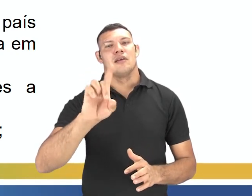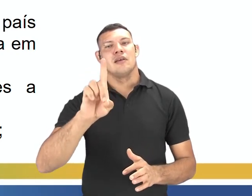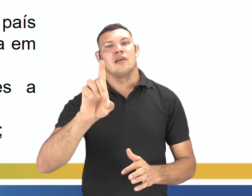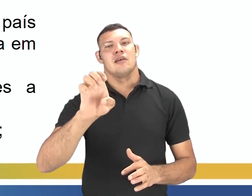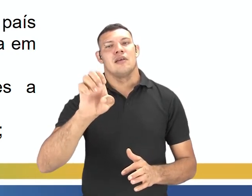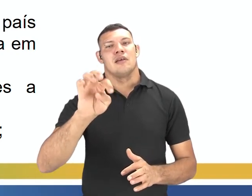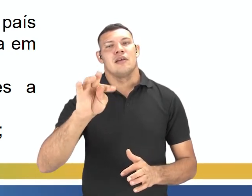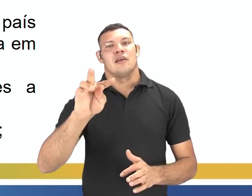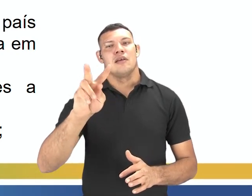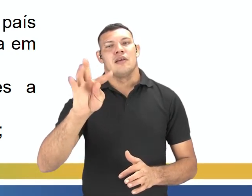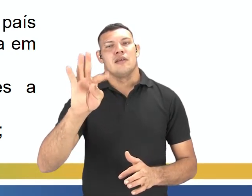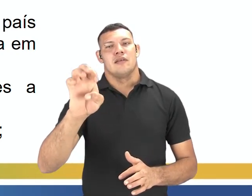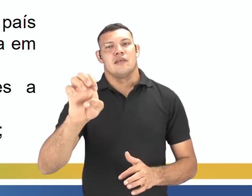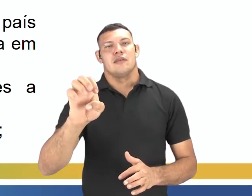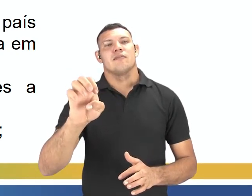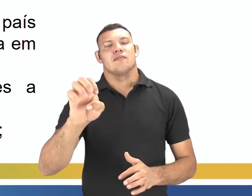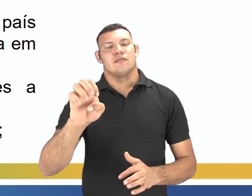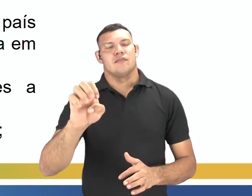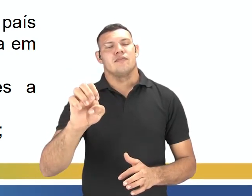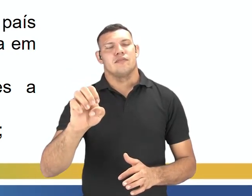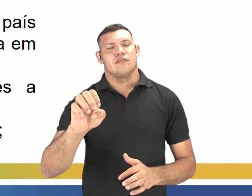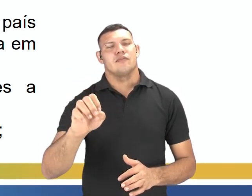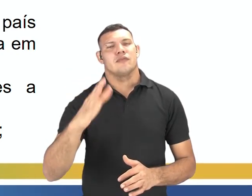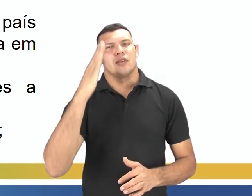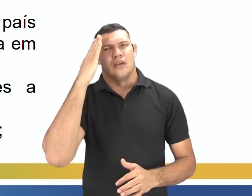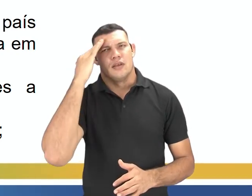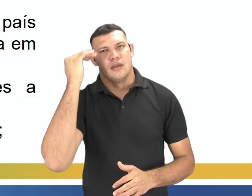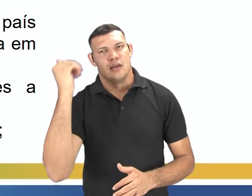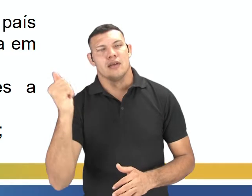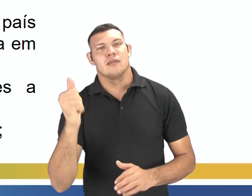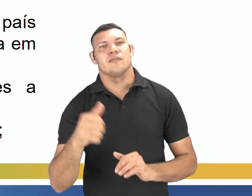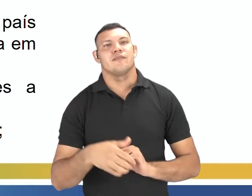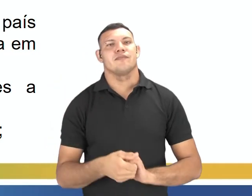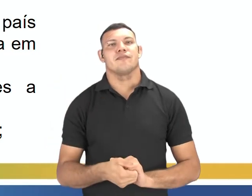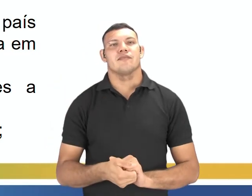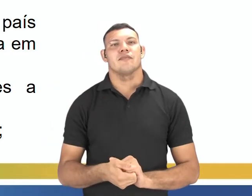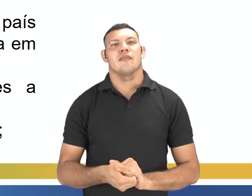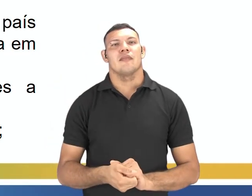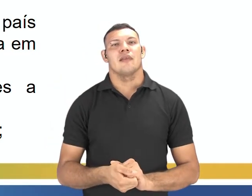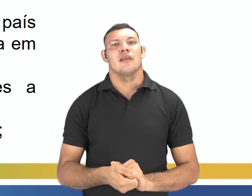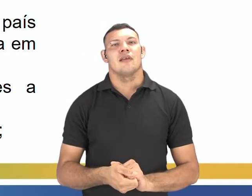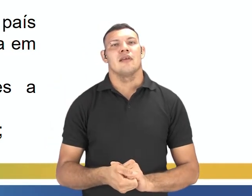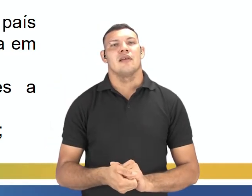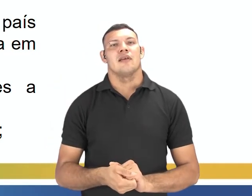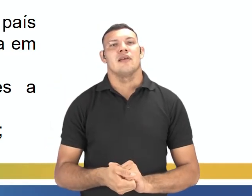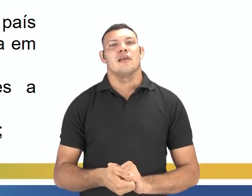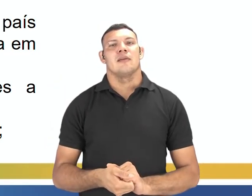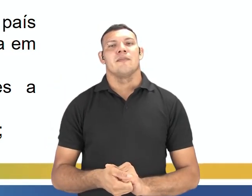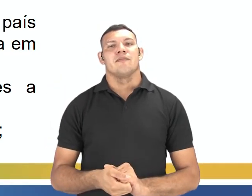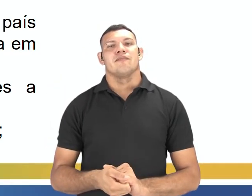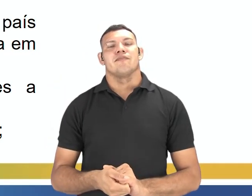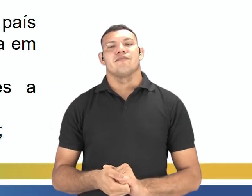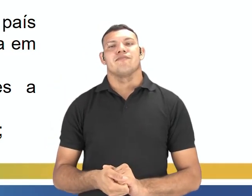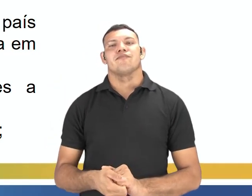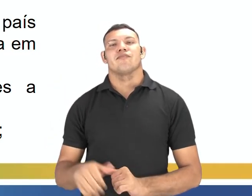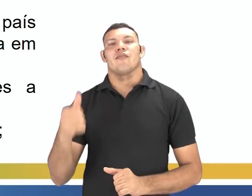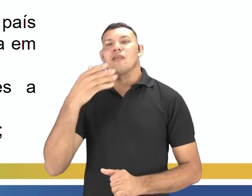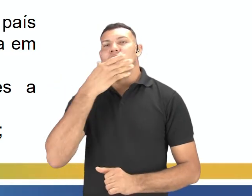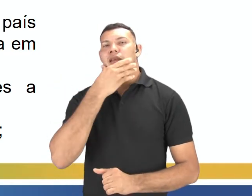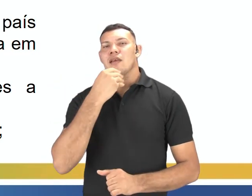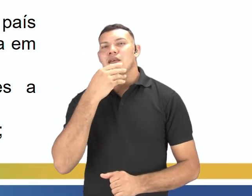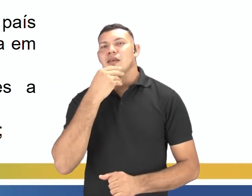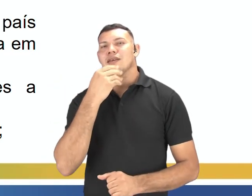Flagrante é evidente. Eu posso dizer, o rapaz foi pego